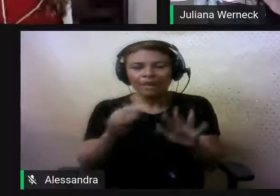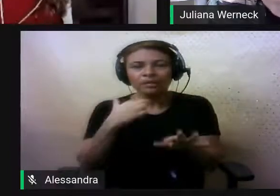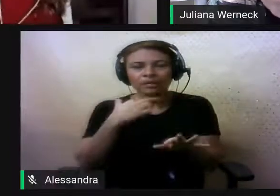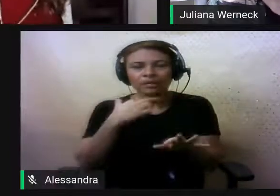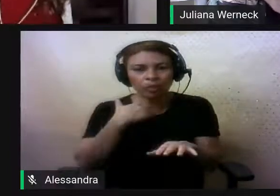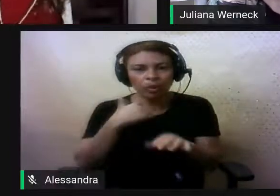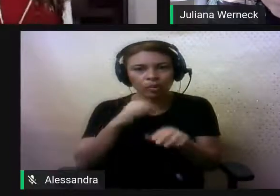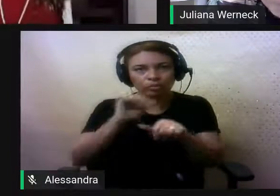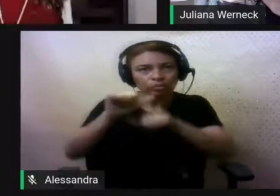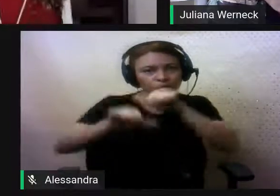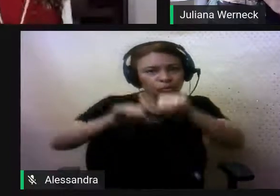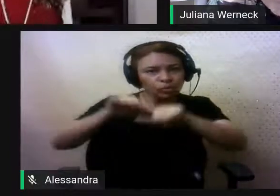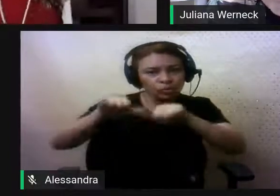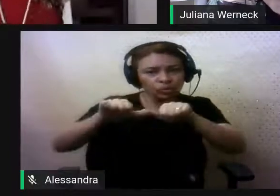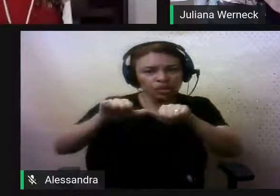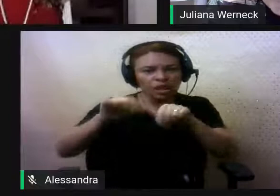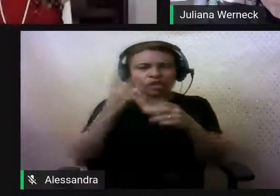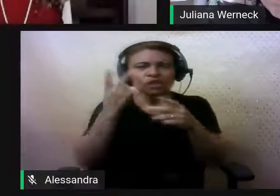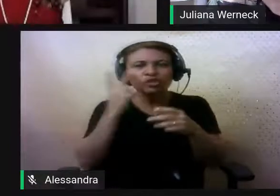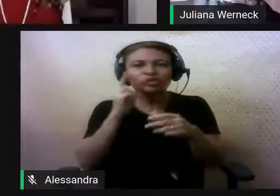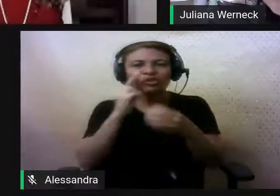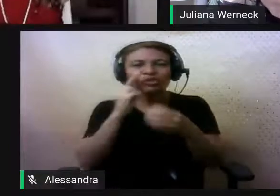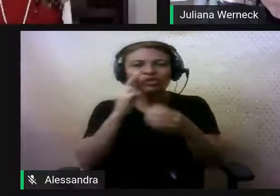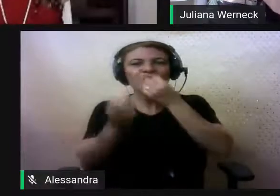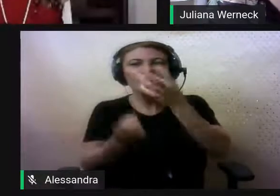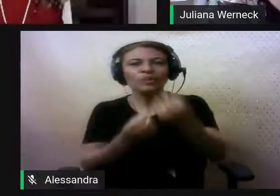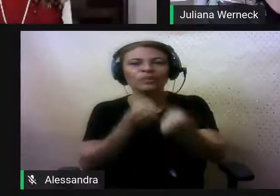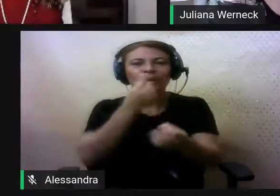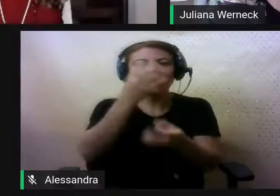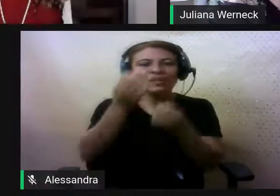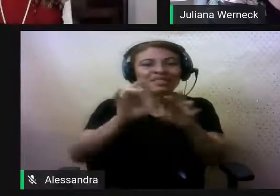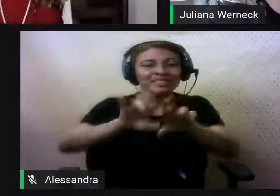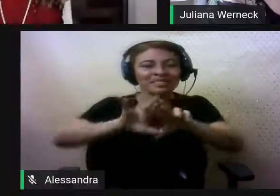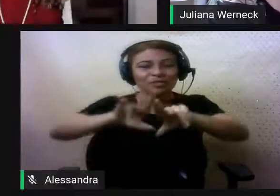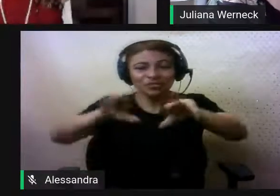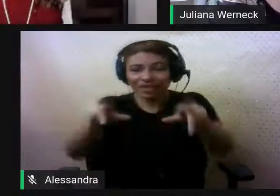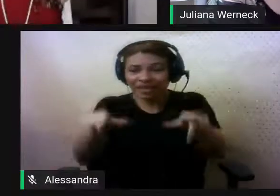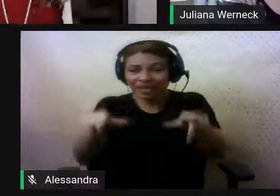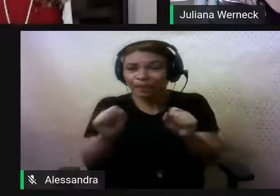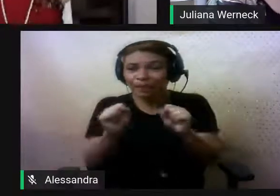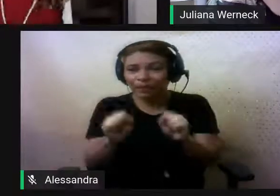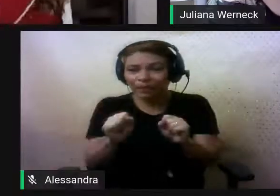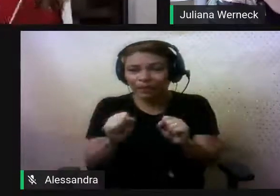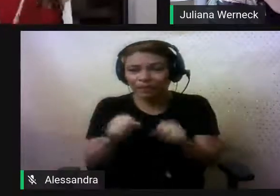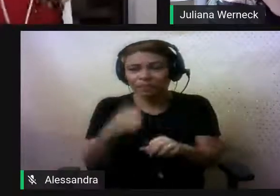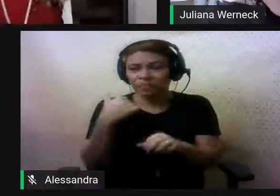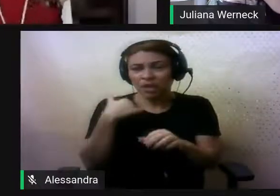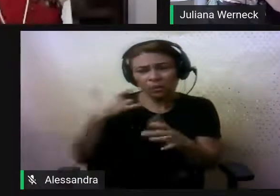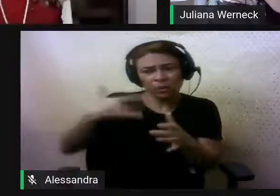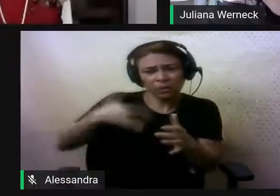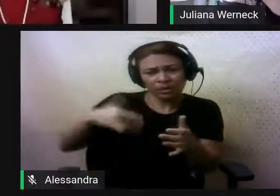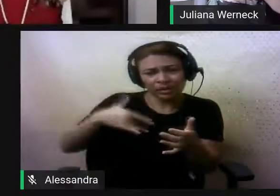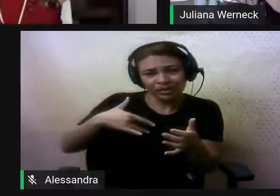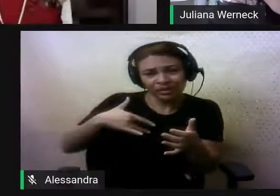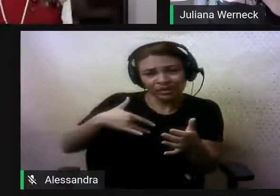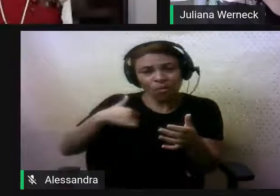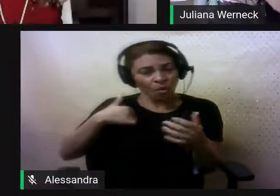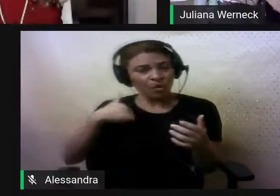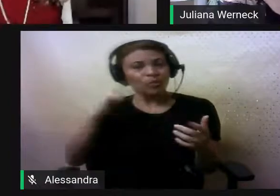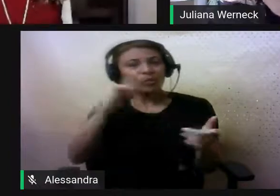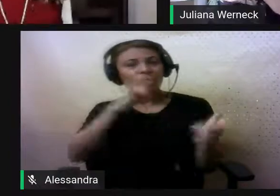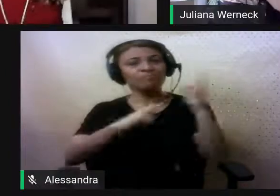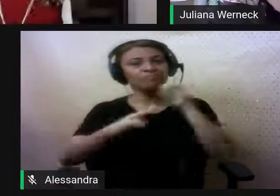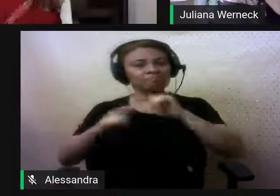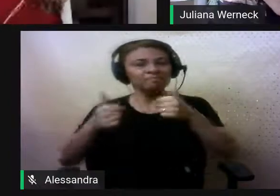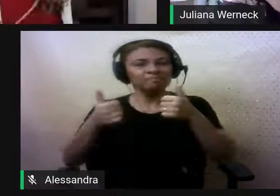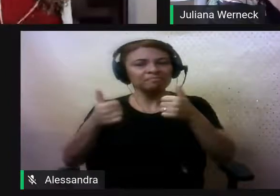eu conto. Qual a história que você conta da sua história, né? Tem muito isso. Você se coloca como vítima ou se você se coloca como